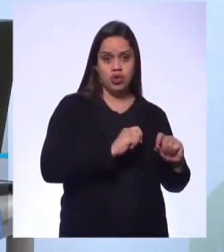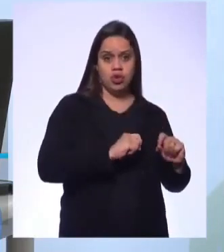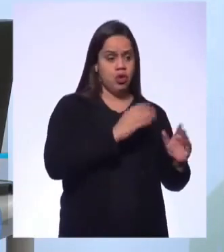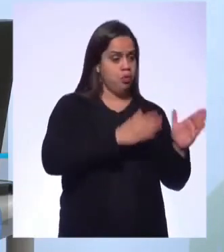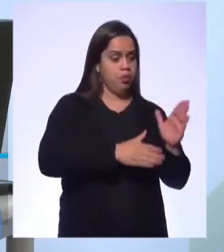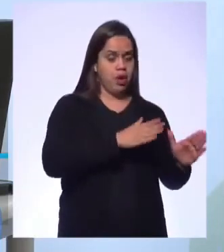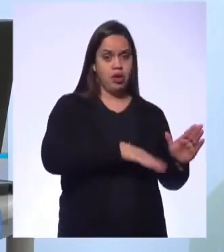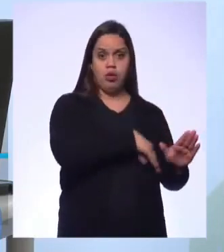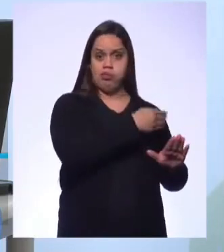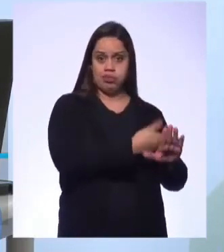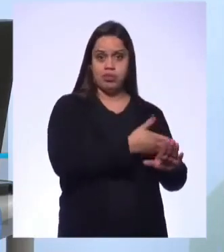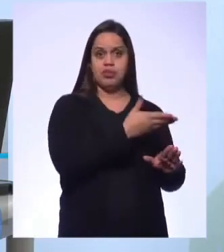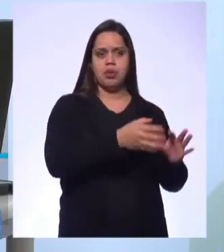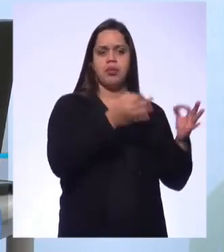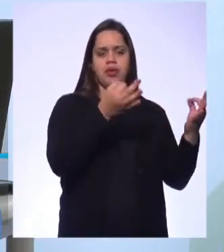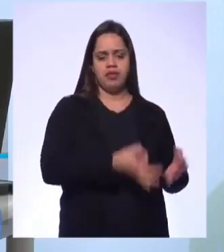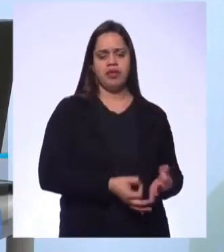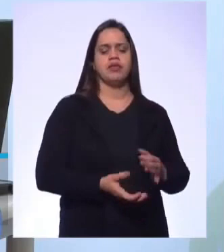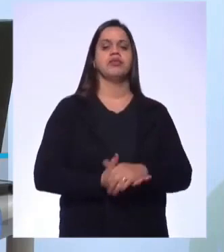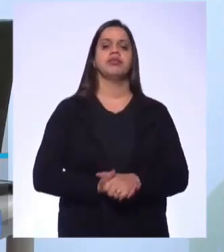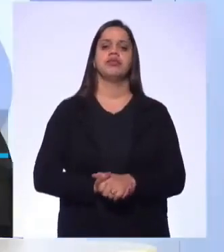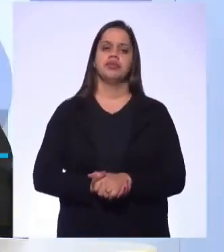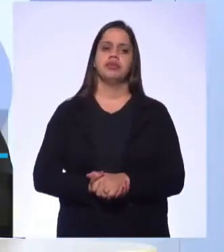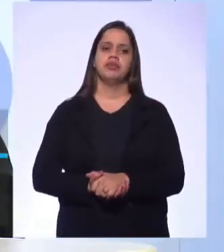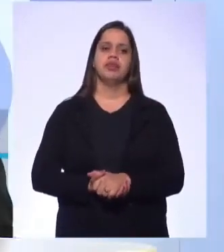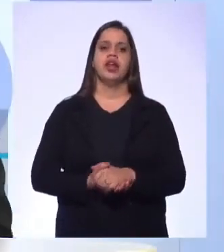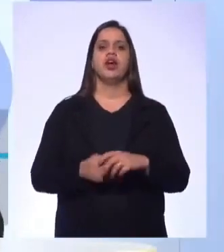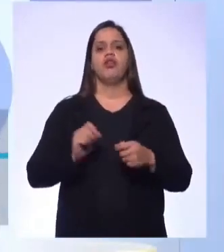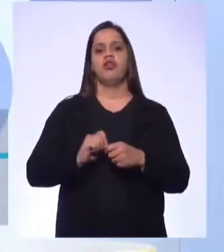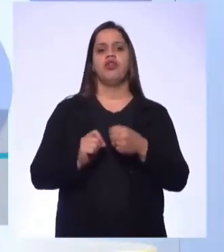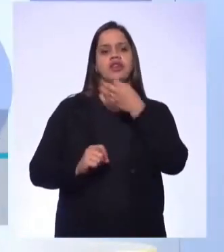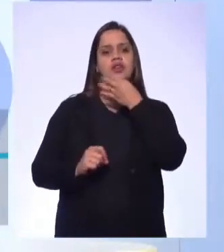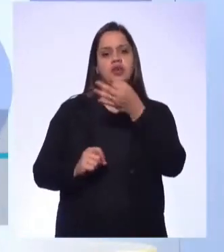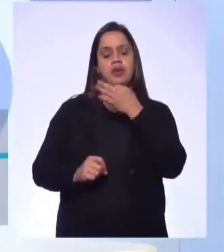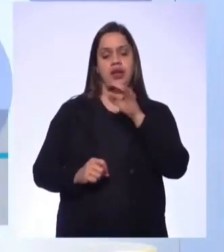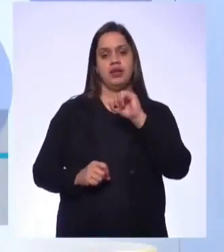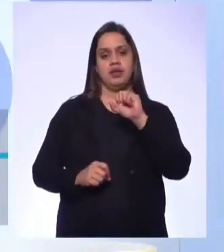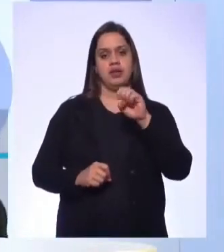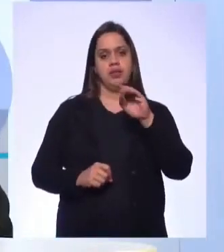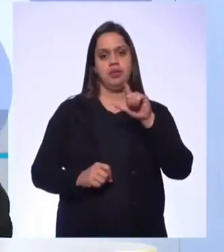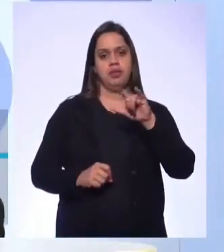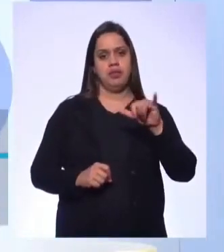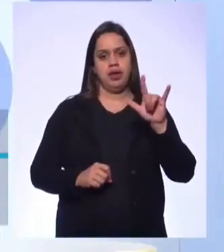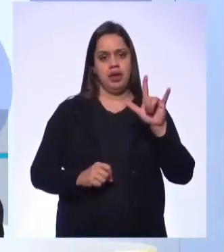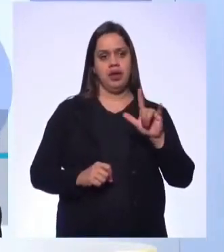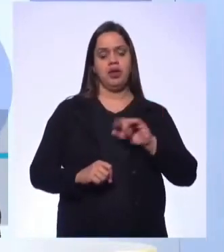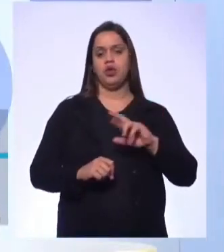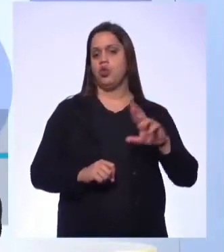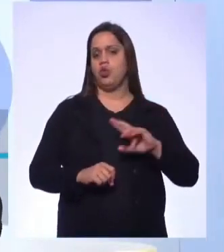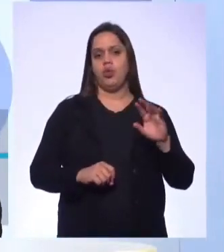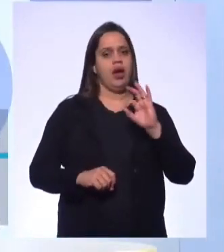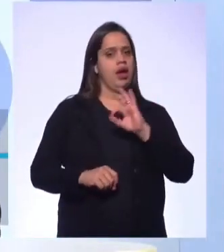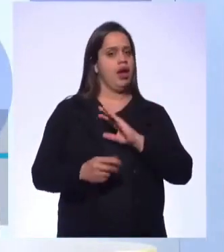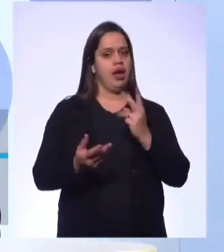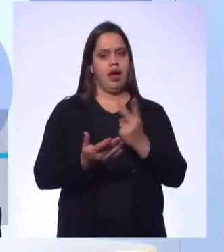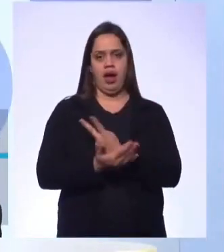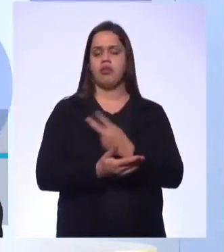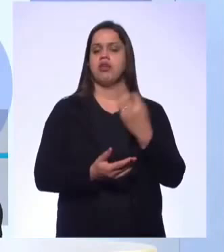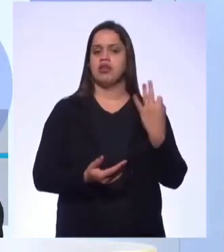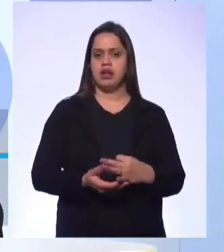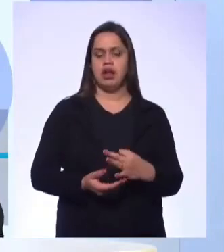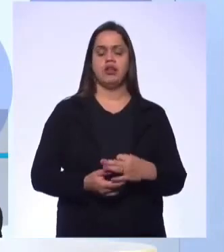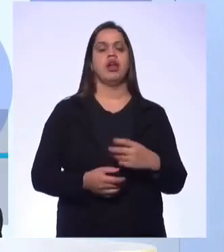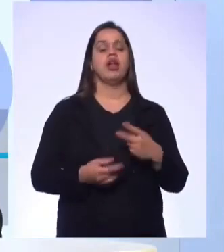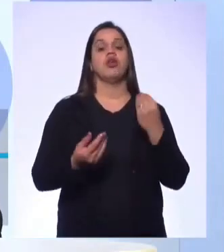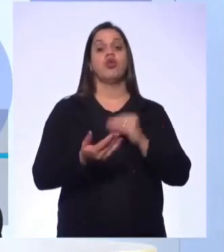tempo. Perfeito, a gente tem que colocar mesmo. Olha, eu vou fazer um comentário aqui da Isabelle. Não que a Isabelle tenha falado errado, não, ela falou certo.